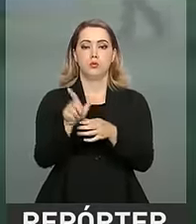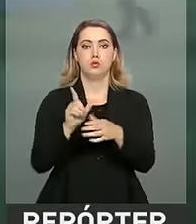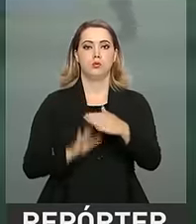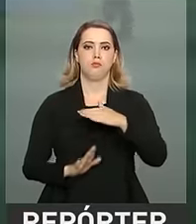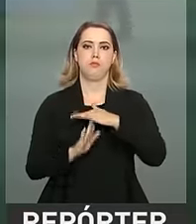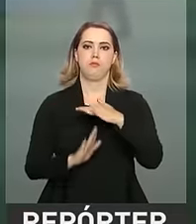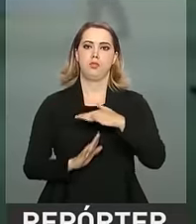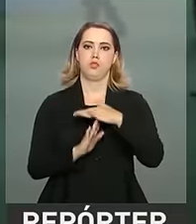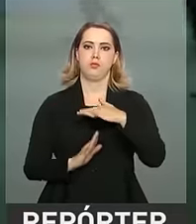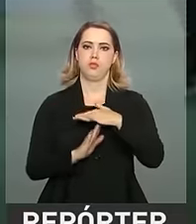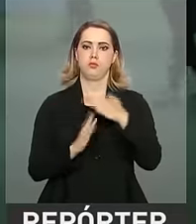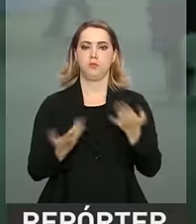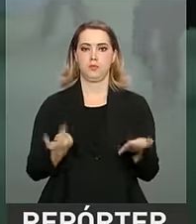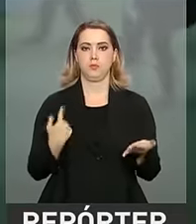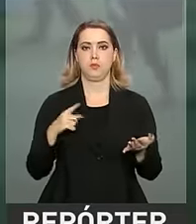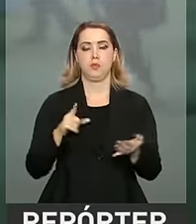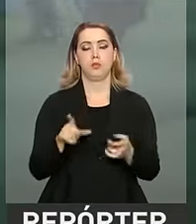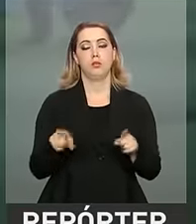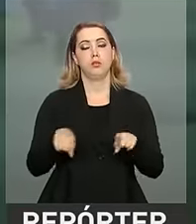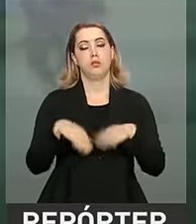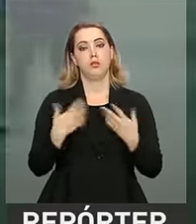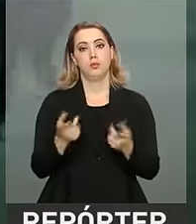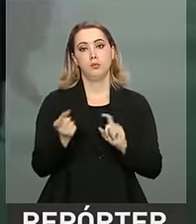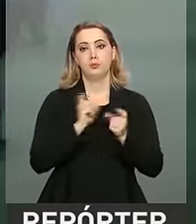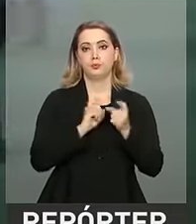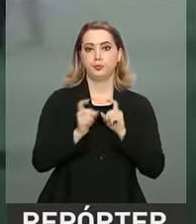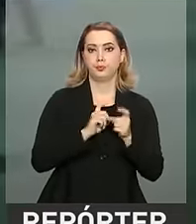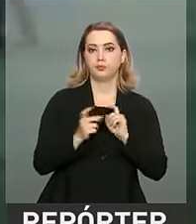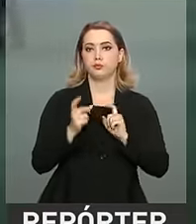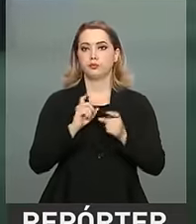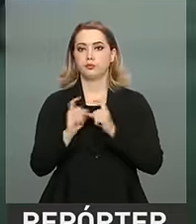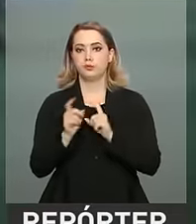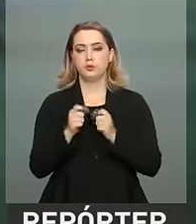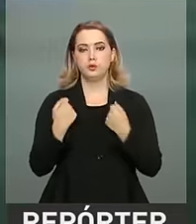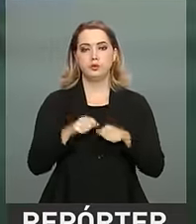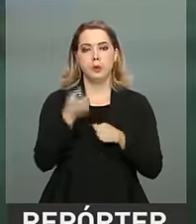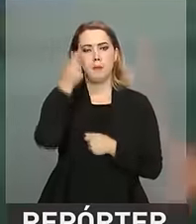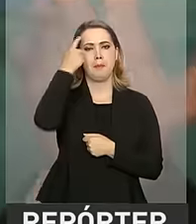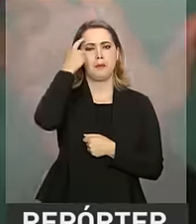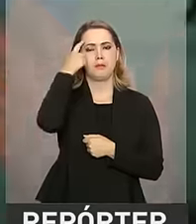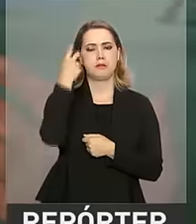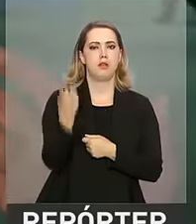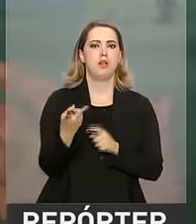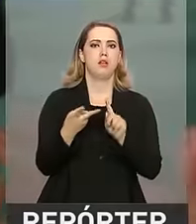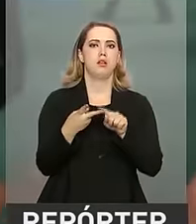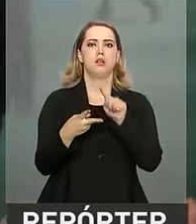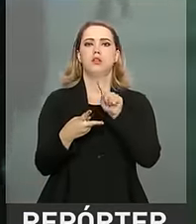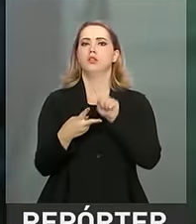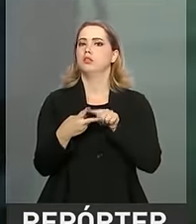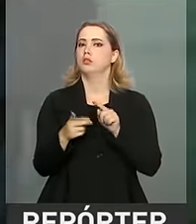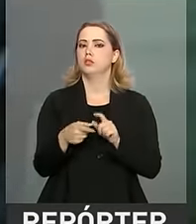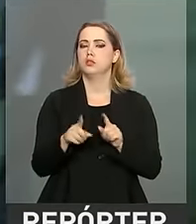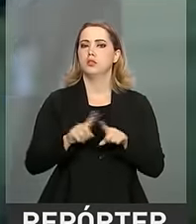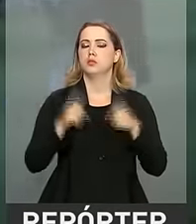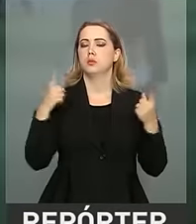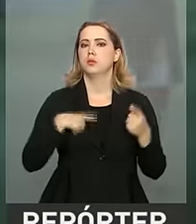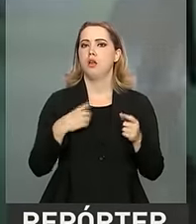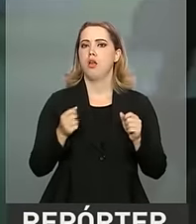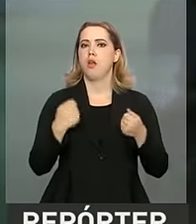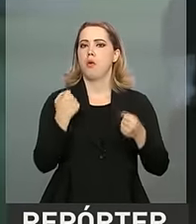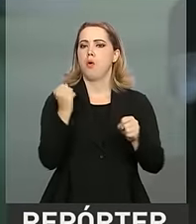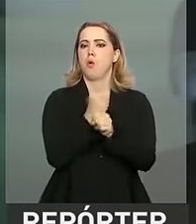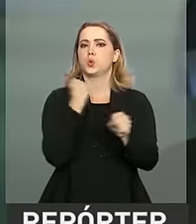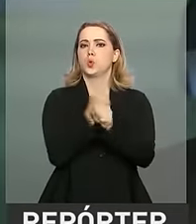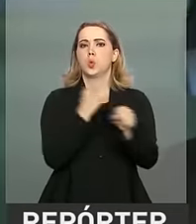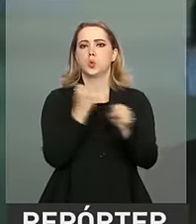Então os próprios gestores de todos os poderes vão pensar duas vezes V fazer um prédio maravilhoso opa Mas vai ter